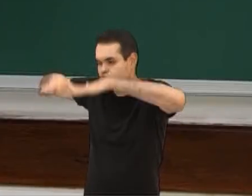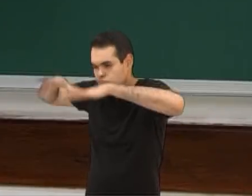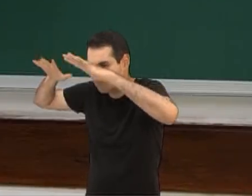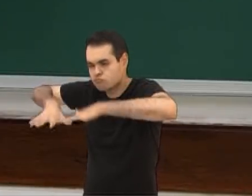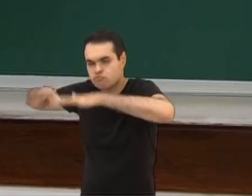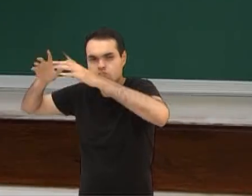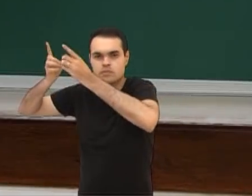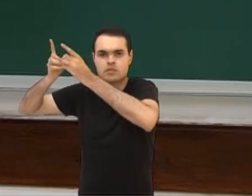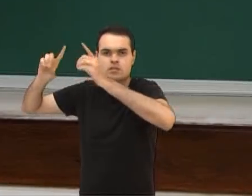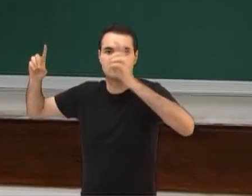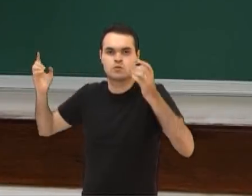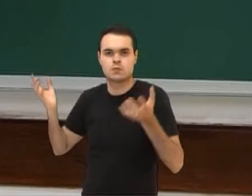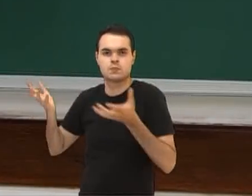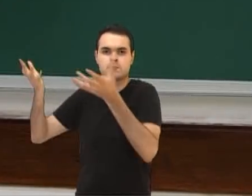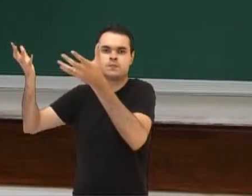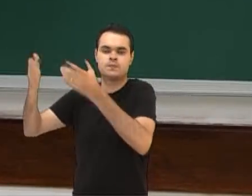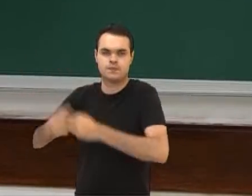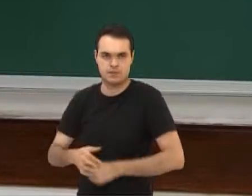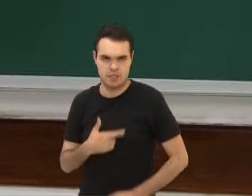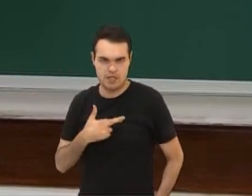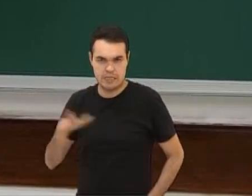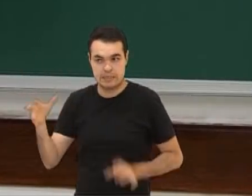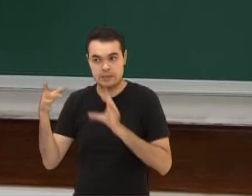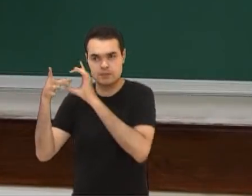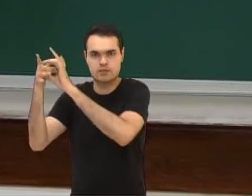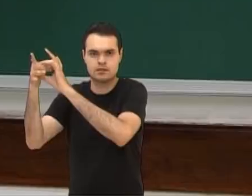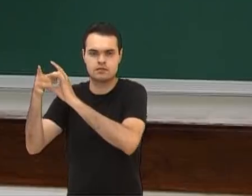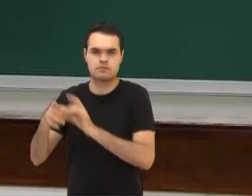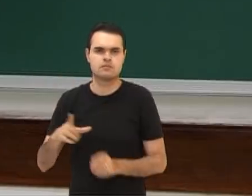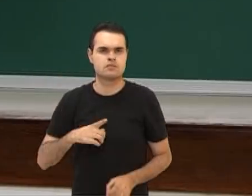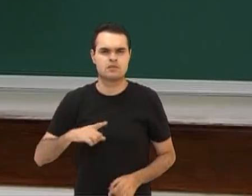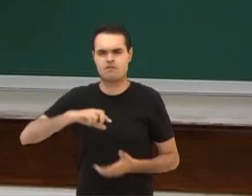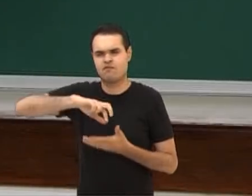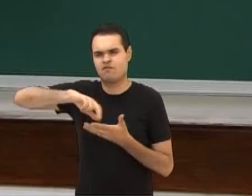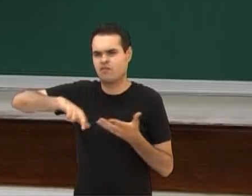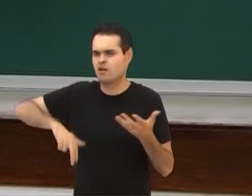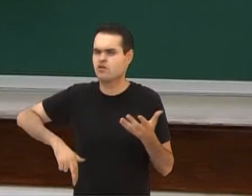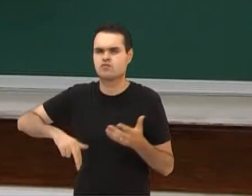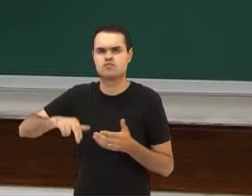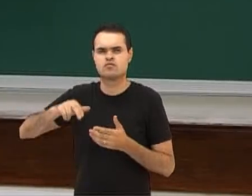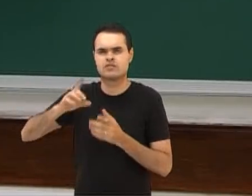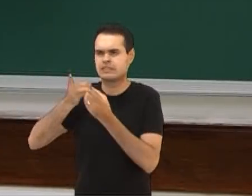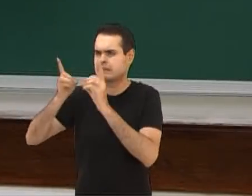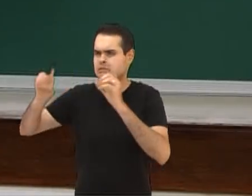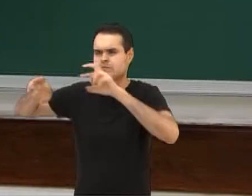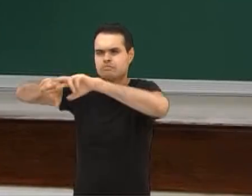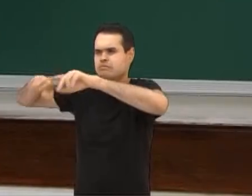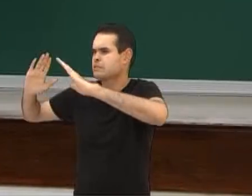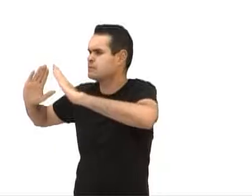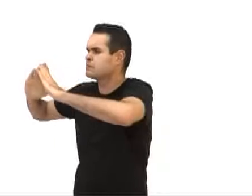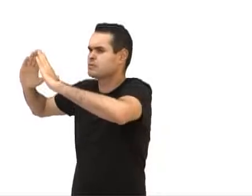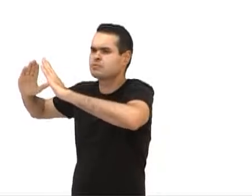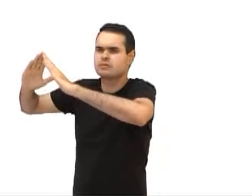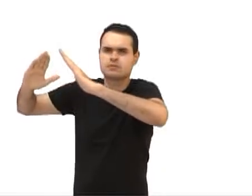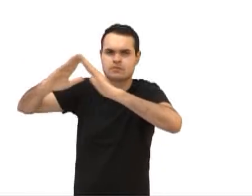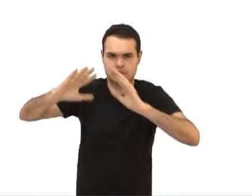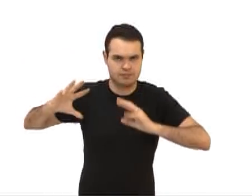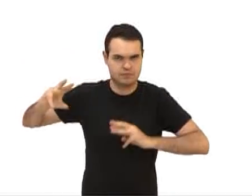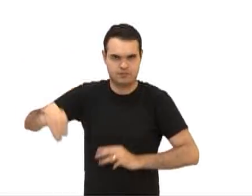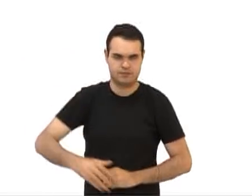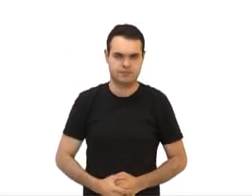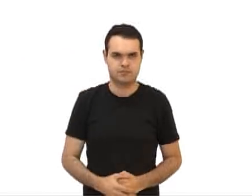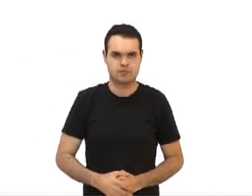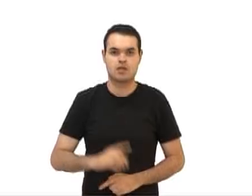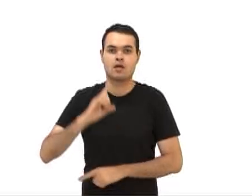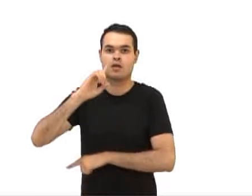deuses, né? E a parte religiosa. Então, templo de Artemis, templo de Osíris, tinha templo de tudo quanto é coisa, né? E depois eles